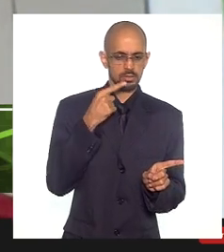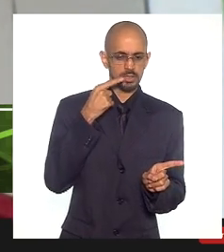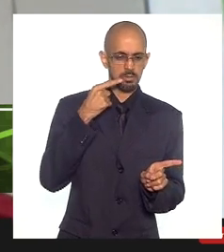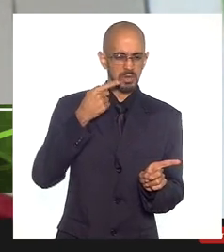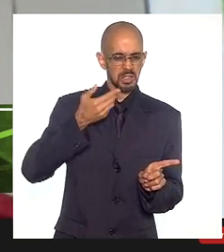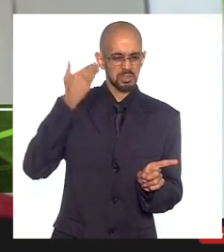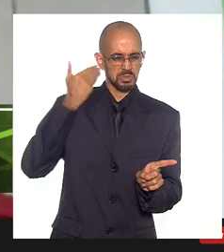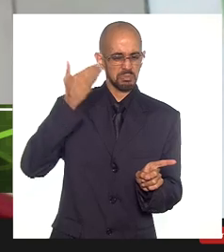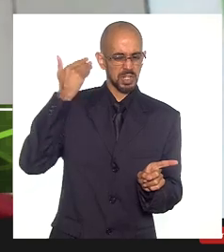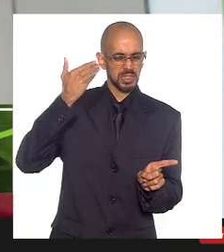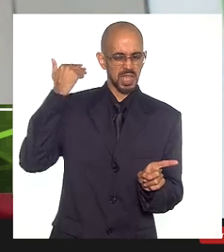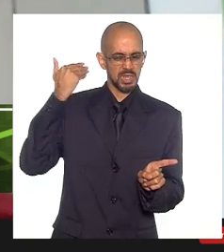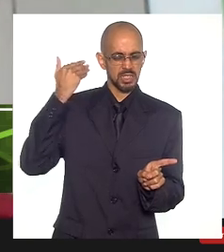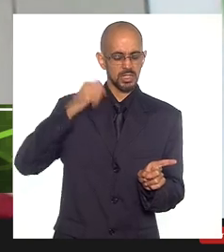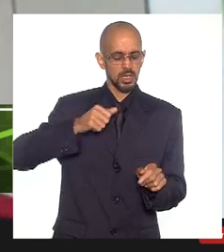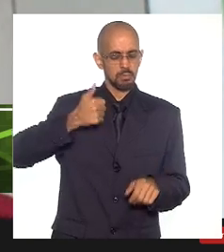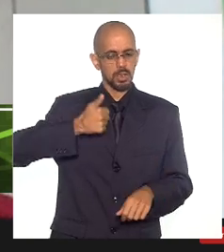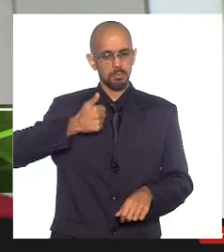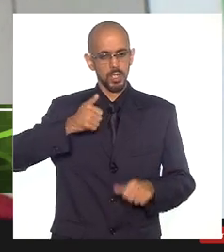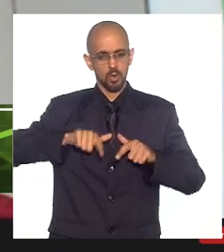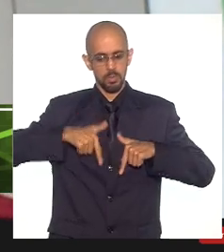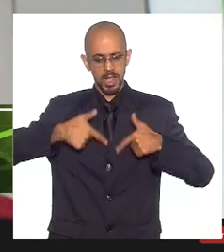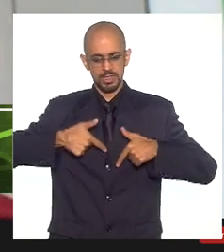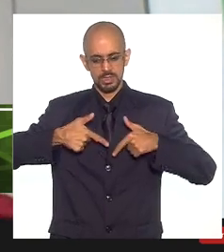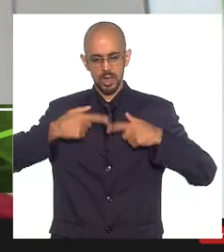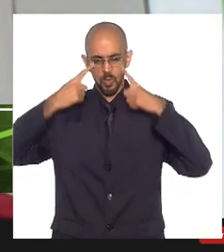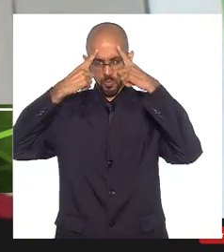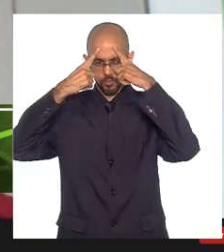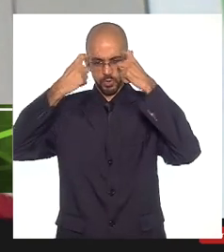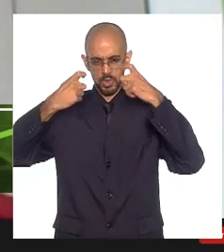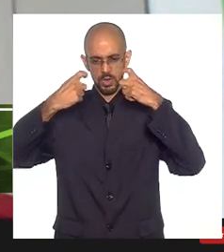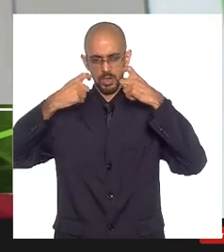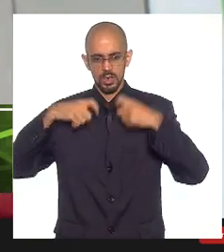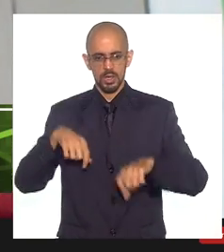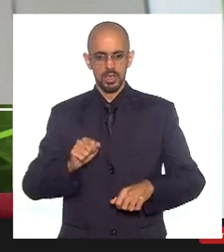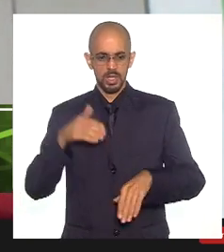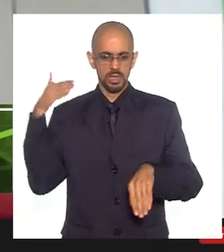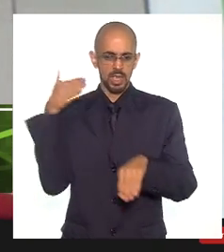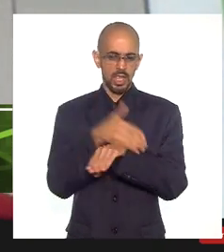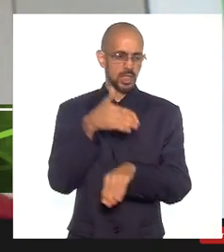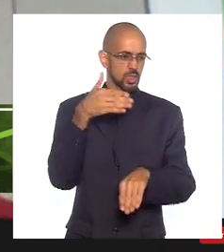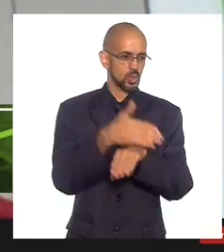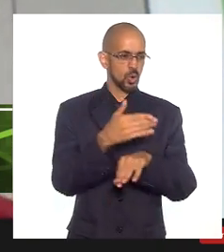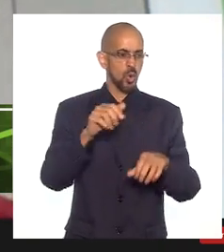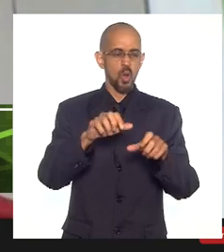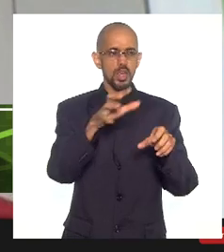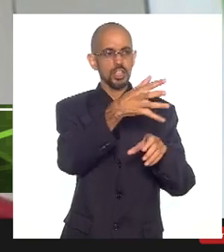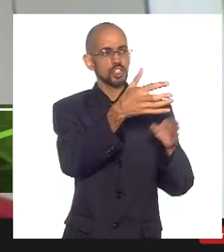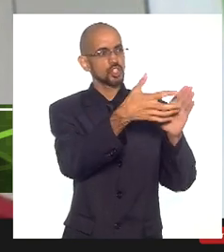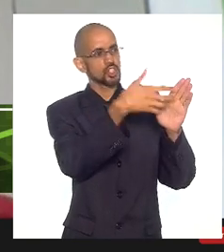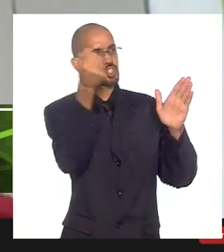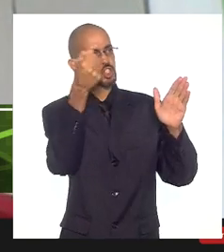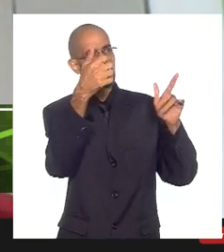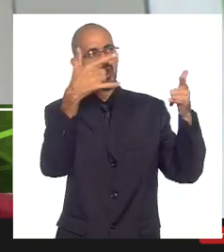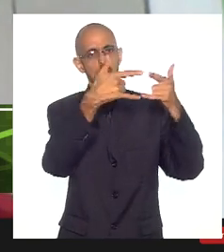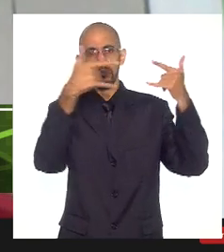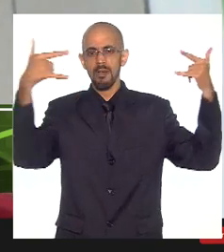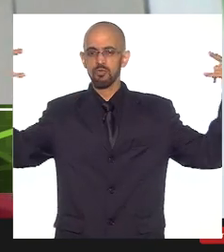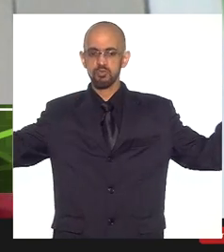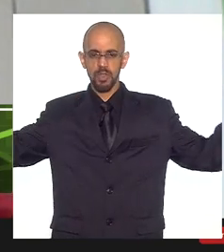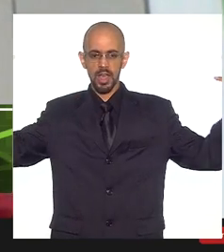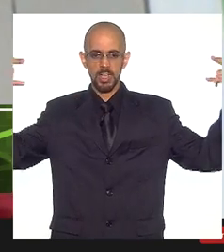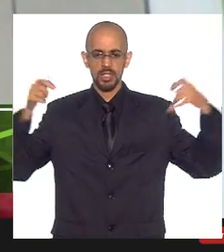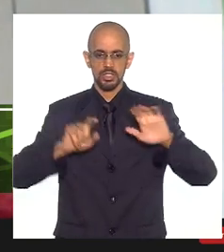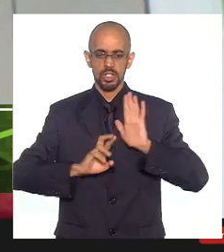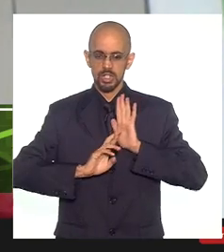uma atitude agressiva de invasão ao campo e retirada de faixas que representavam manifestações da